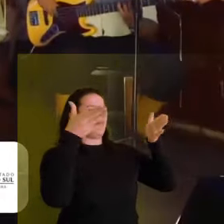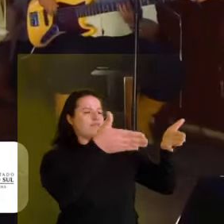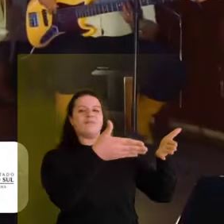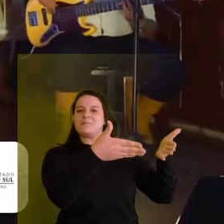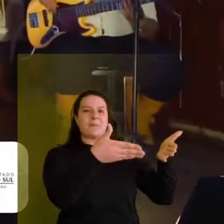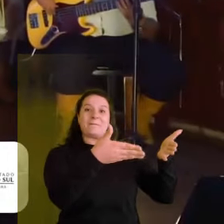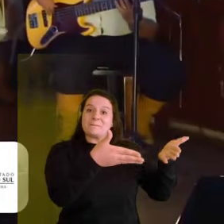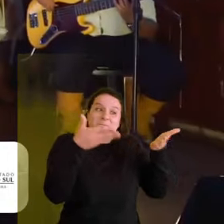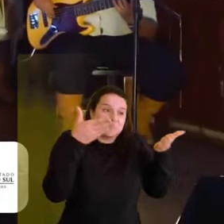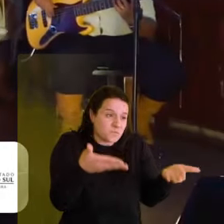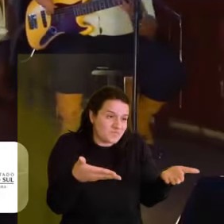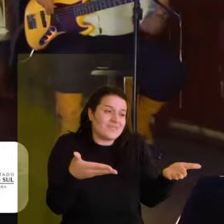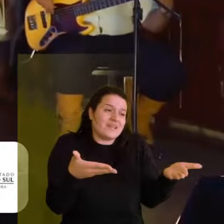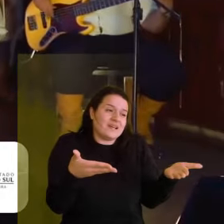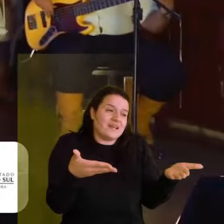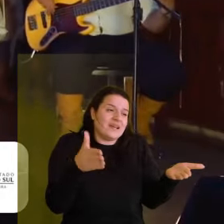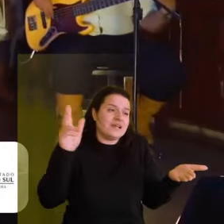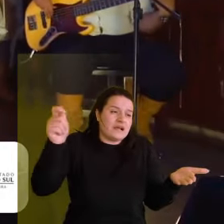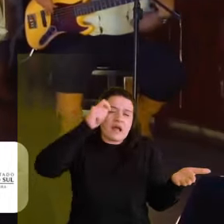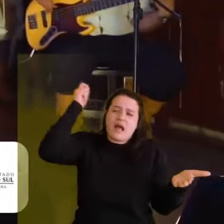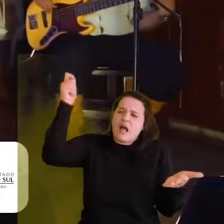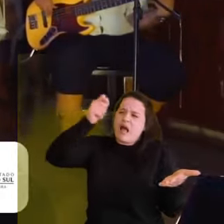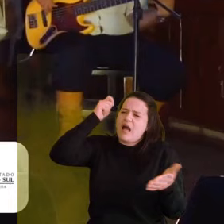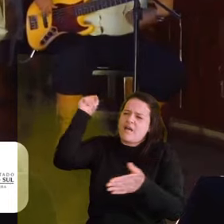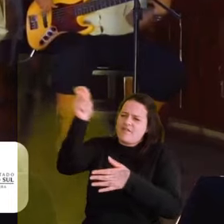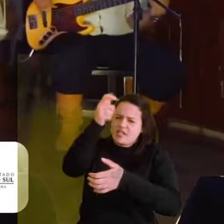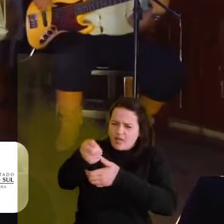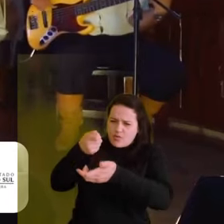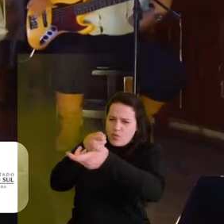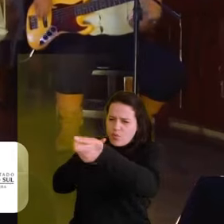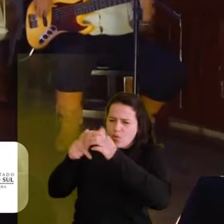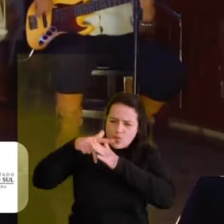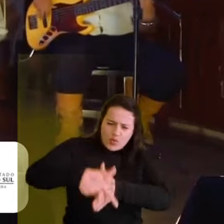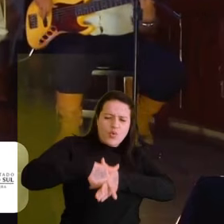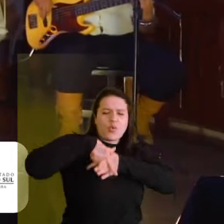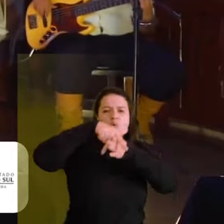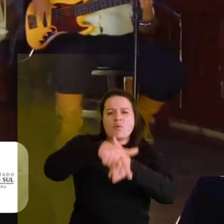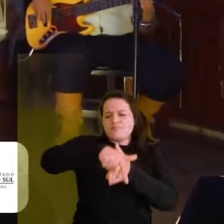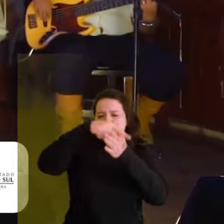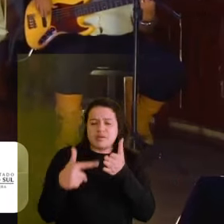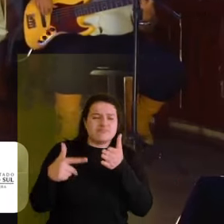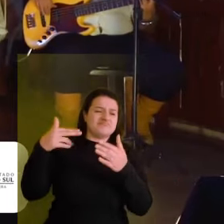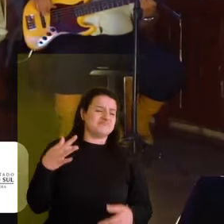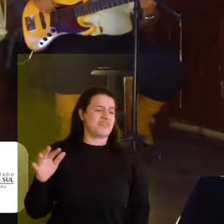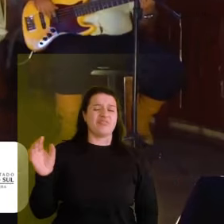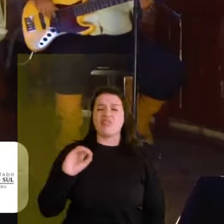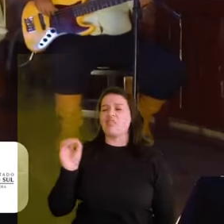Muitos cavalos domei e dos tombos que levei, não doeu,